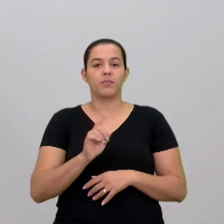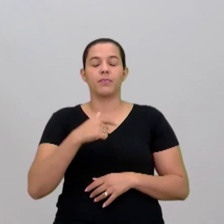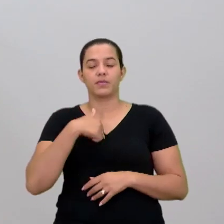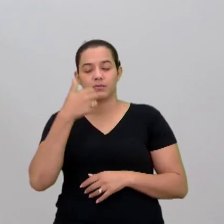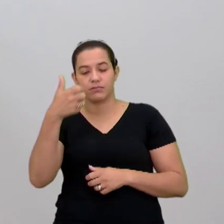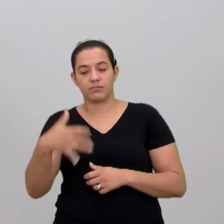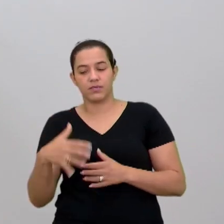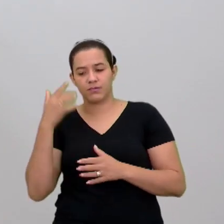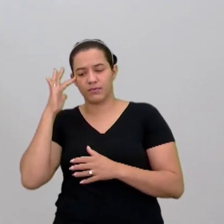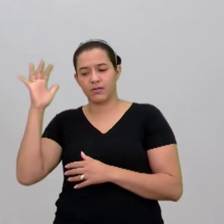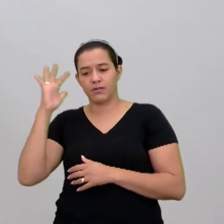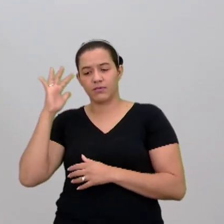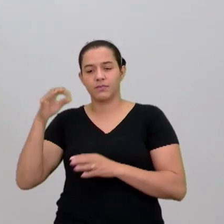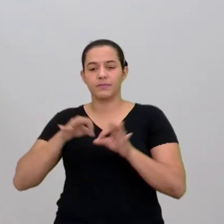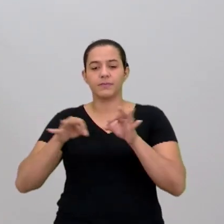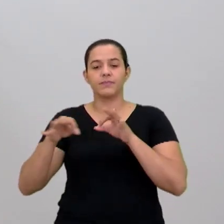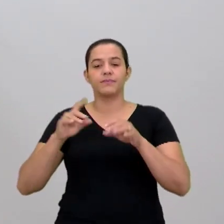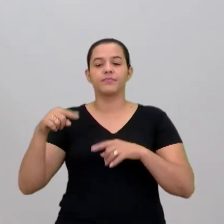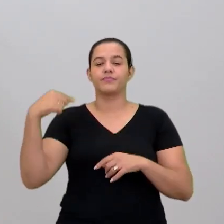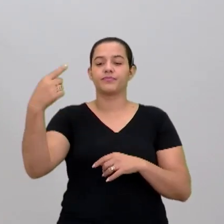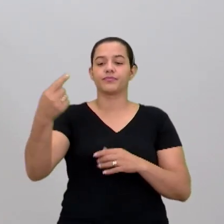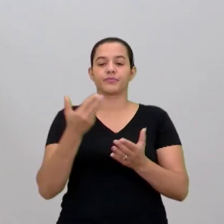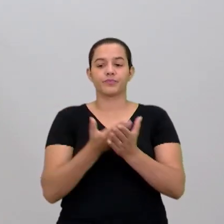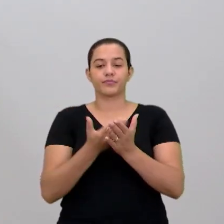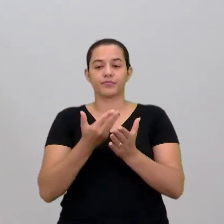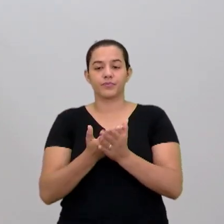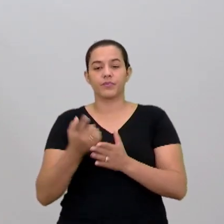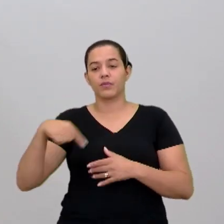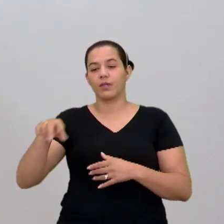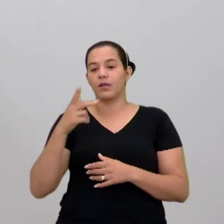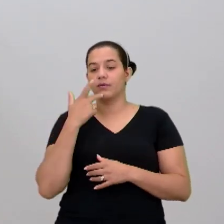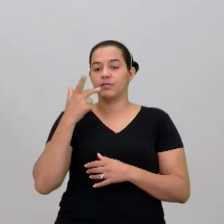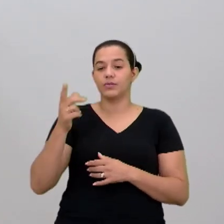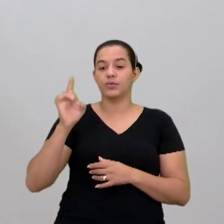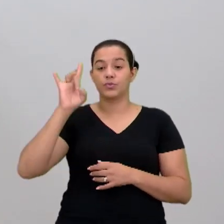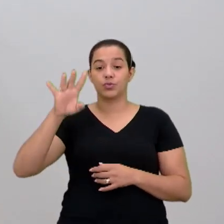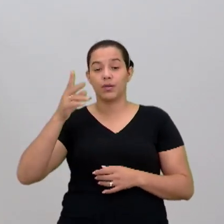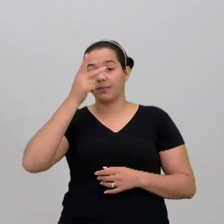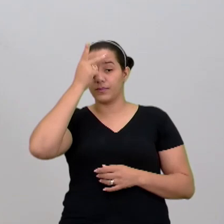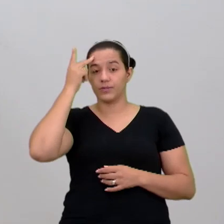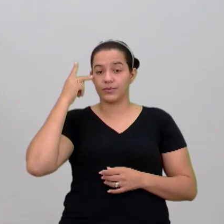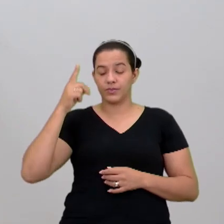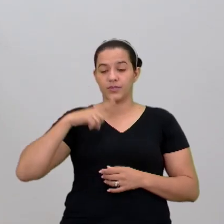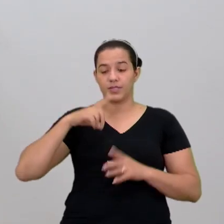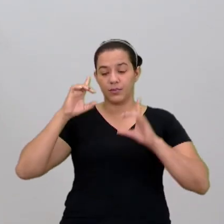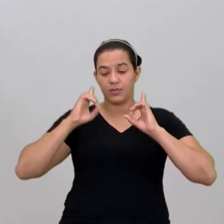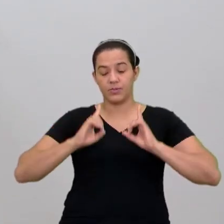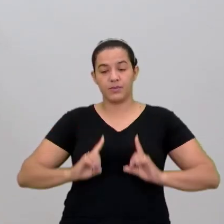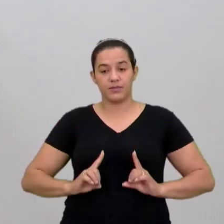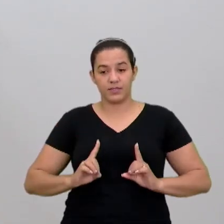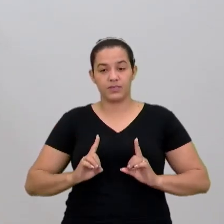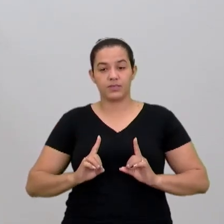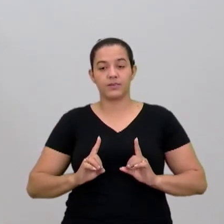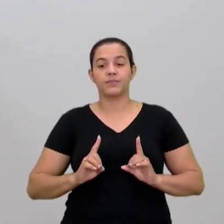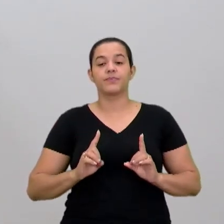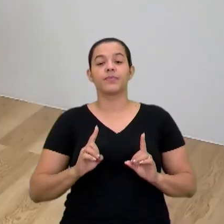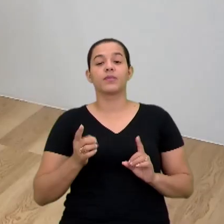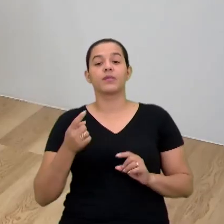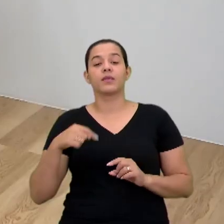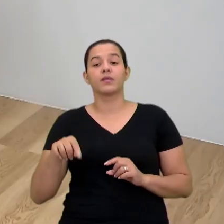para preparar as próximas aulas, falando sobre a questão de que o simples fato da pessoa ter uma deficiência física